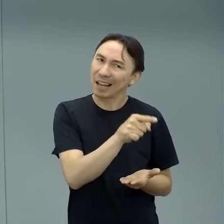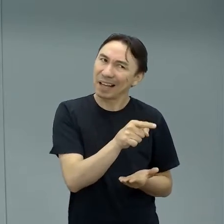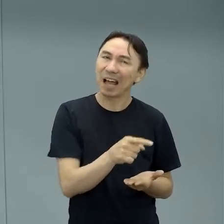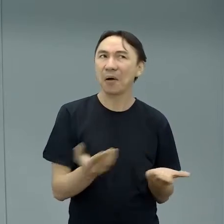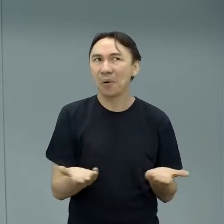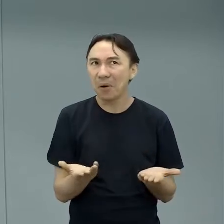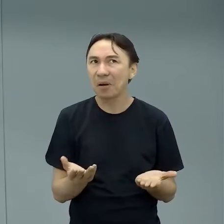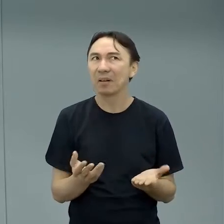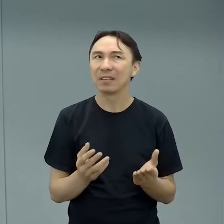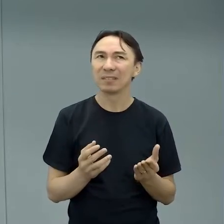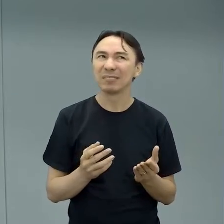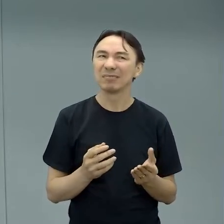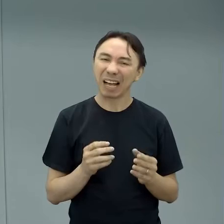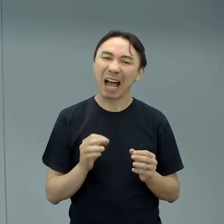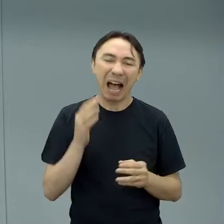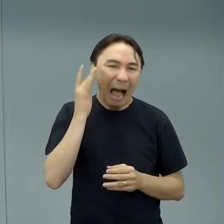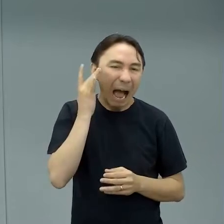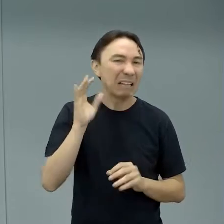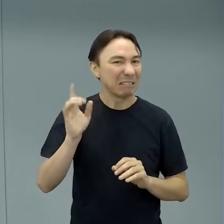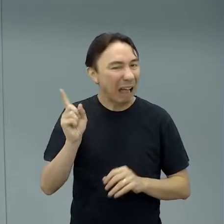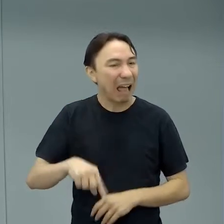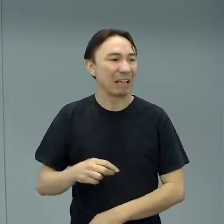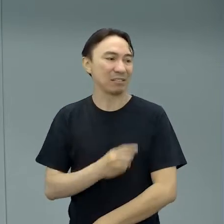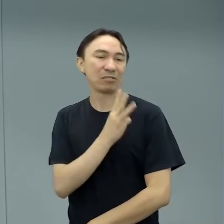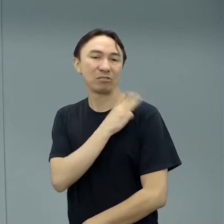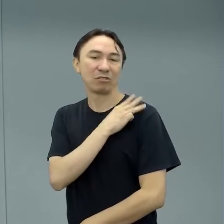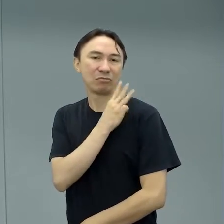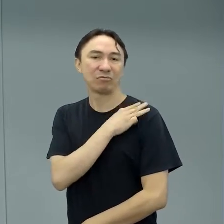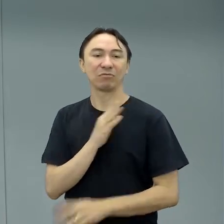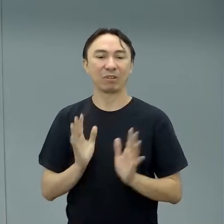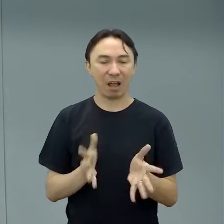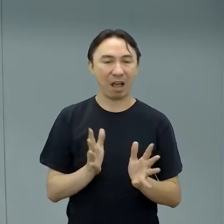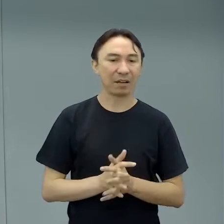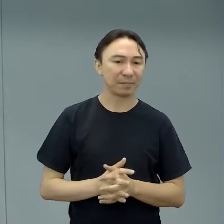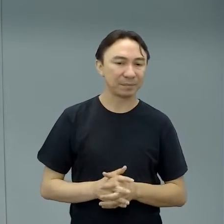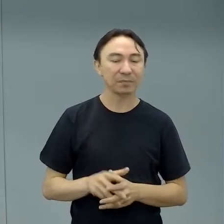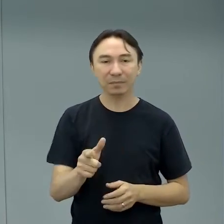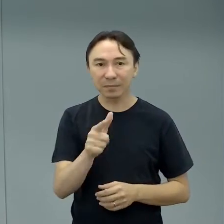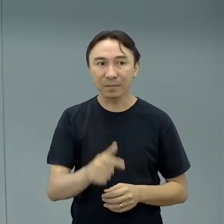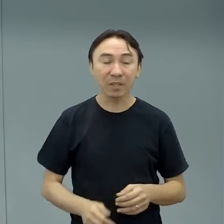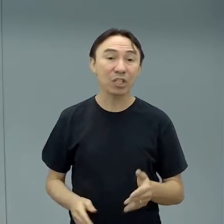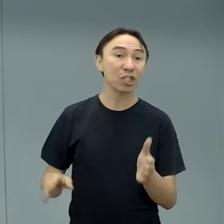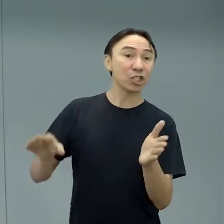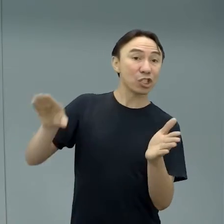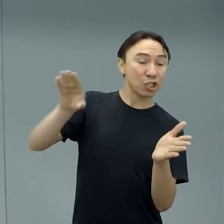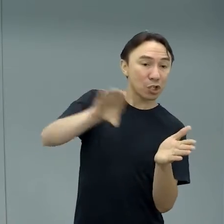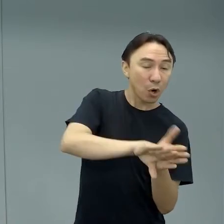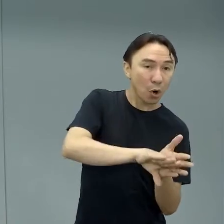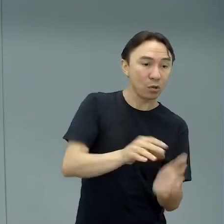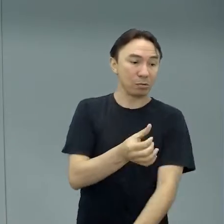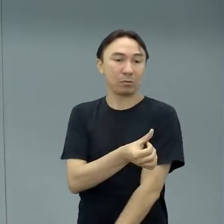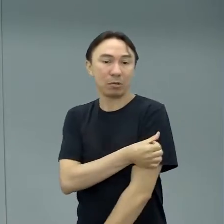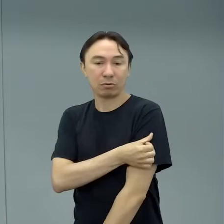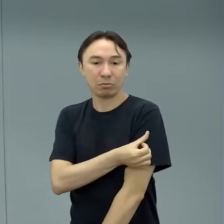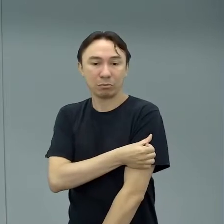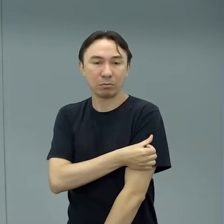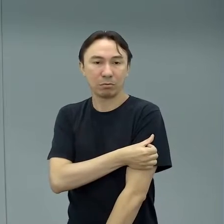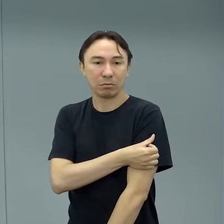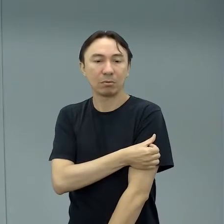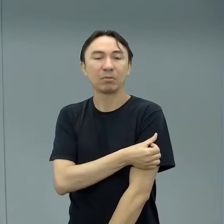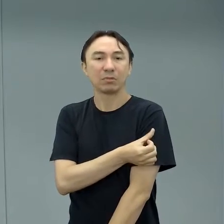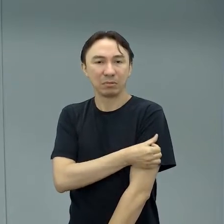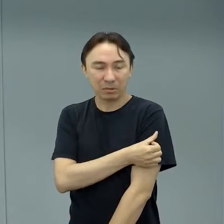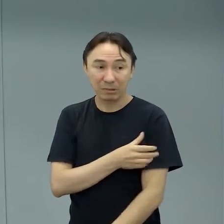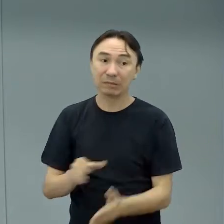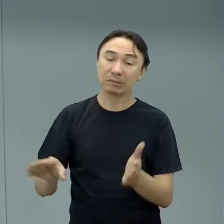está no 3º ano, então ele também deve estar no 3º. Ele chegou para nós no 6º, né? Uhum. Foi isso, né? Uhum. No 6º ano ele